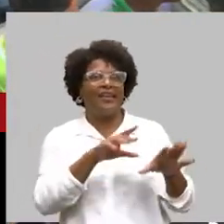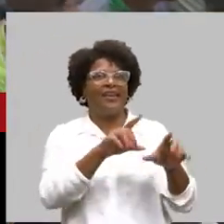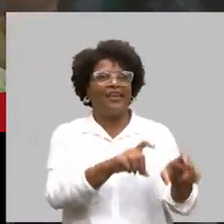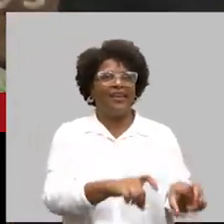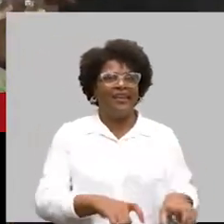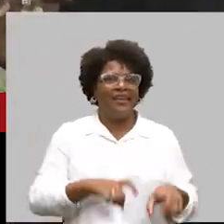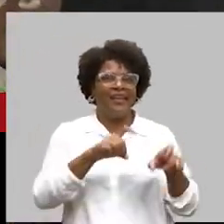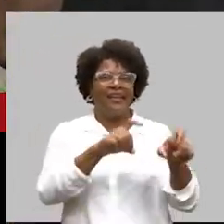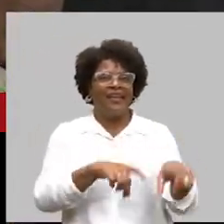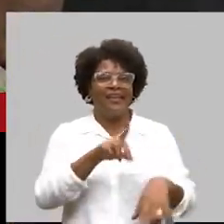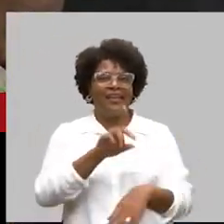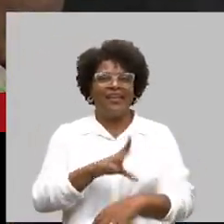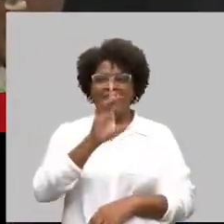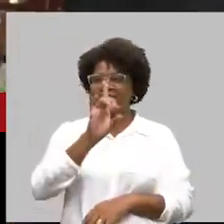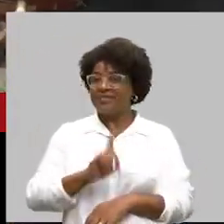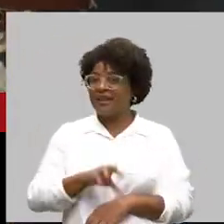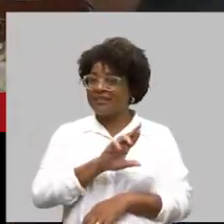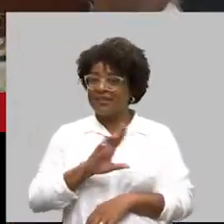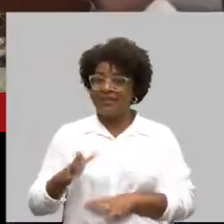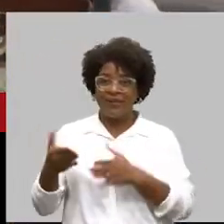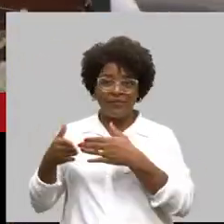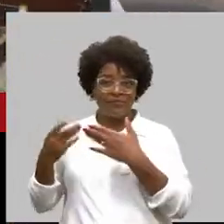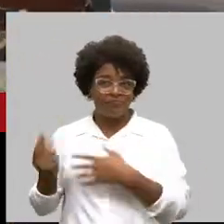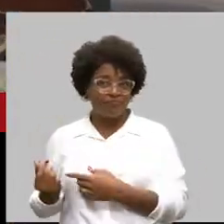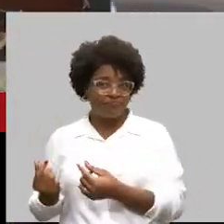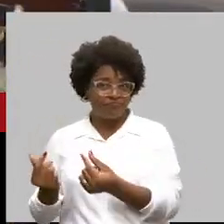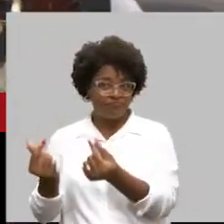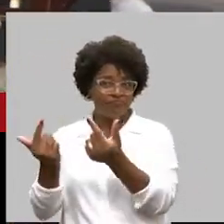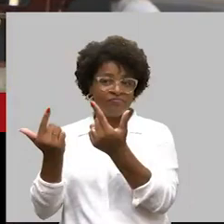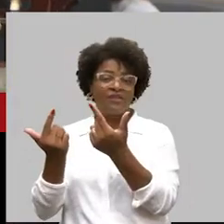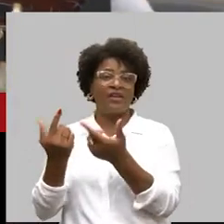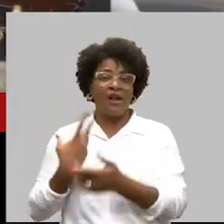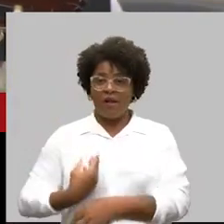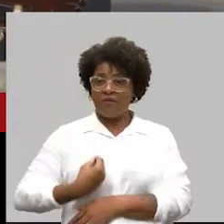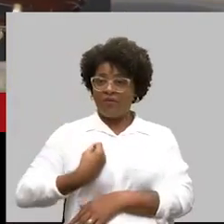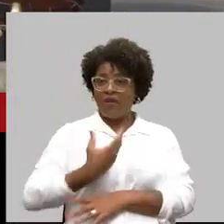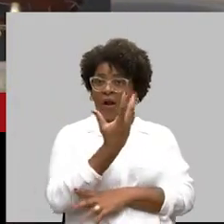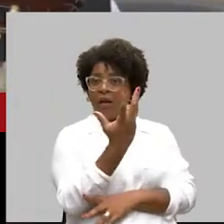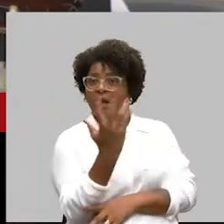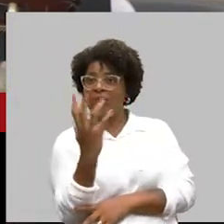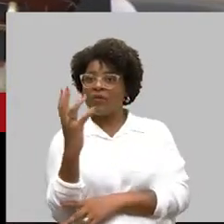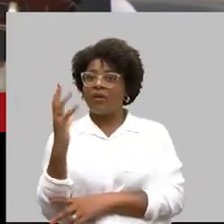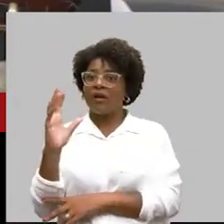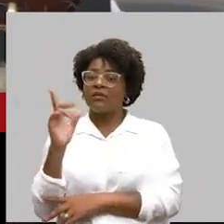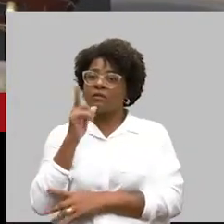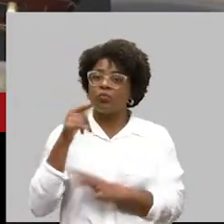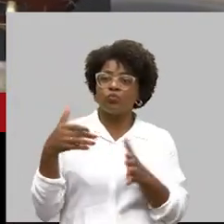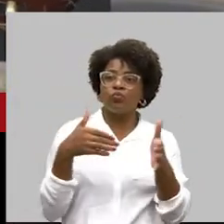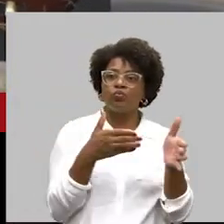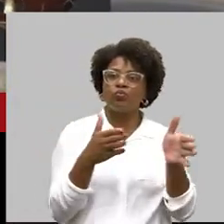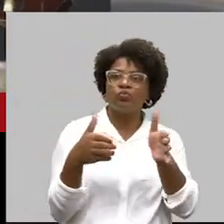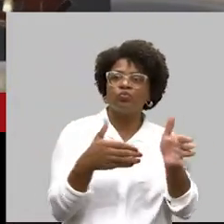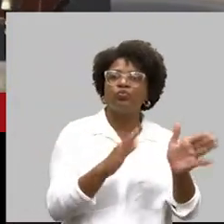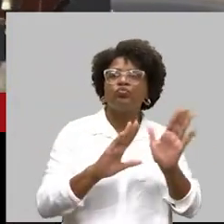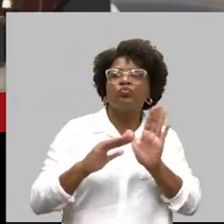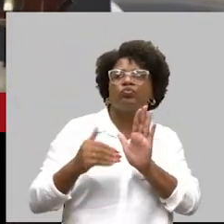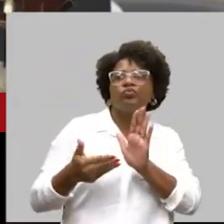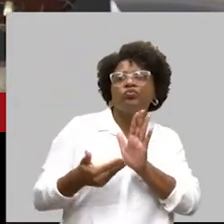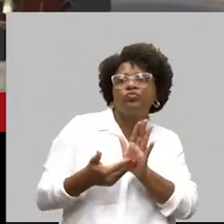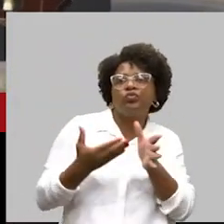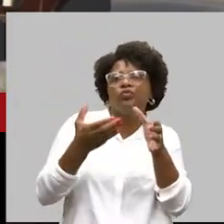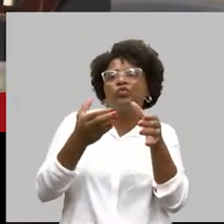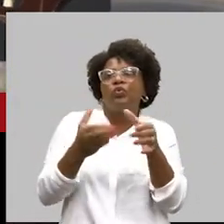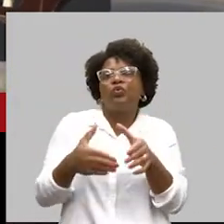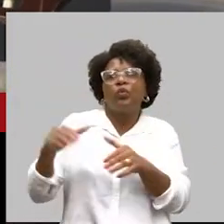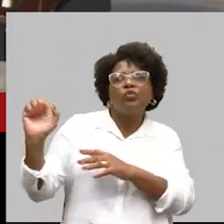educação quem vive da floresta dos rios e dos mares de todos os lugares onde o sol faz uma fresta